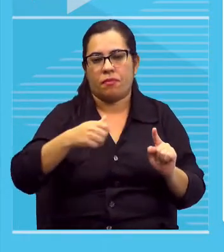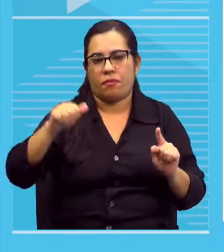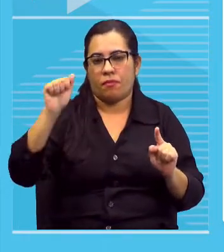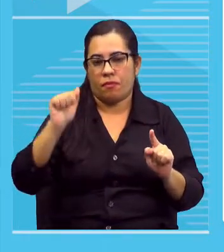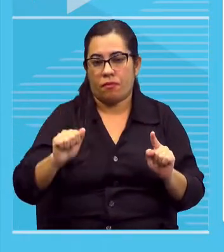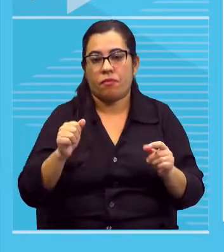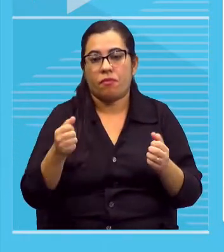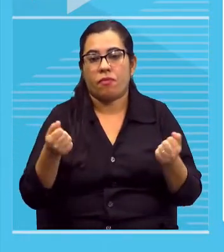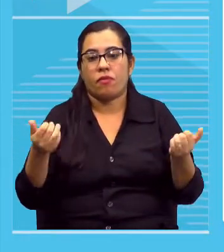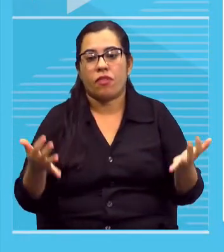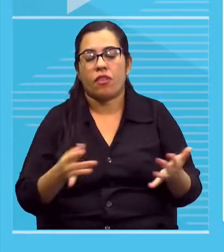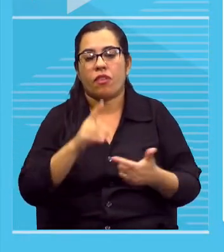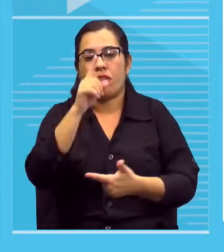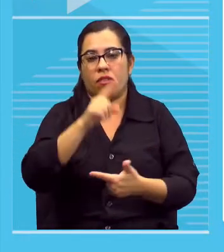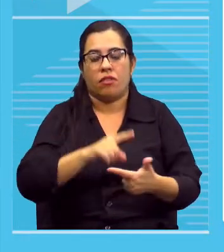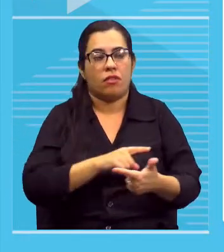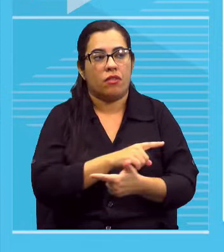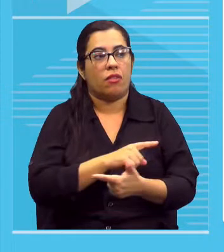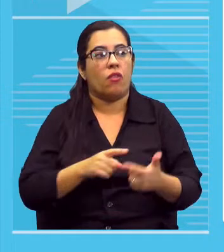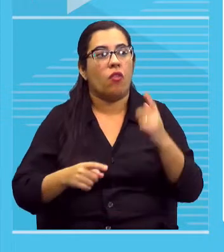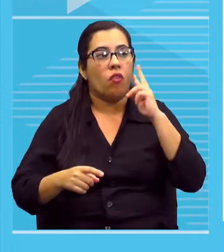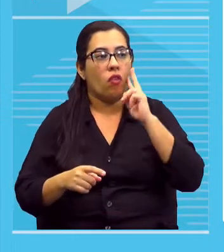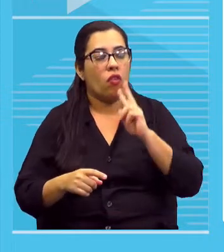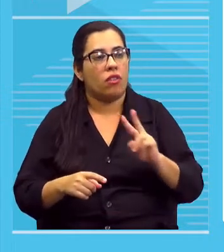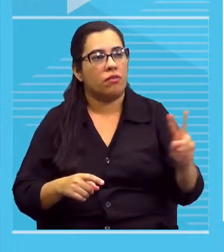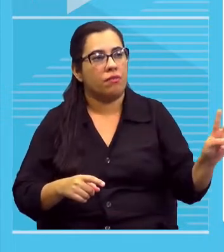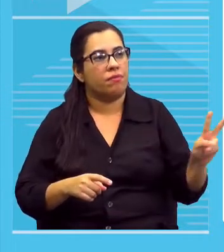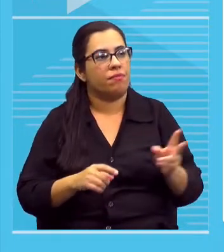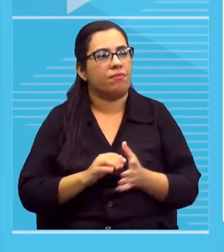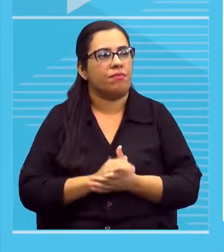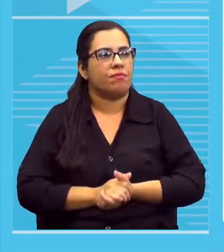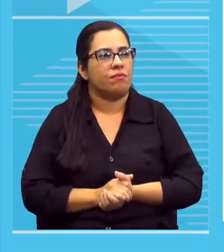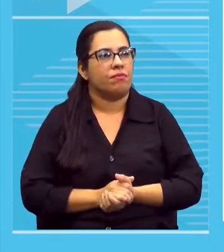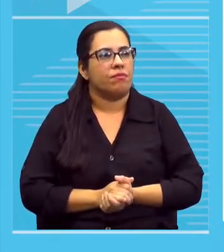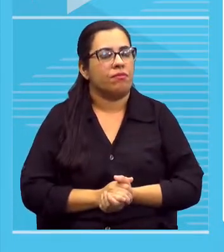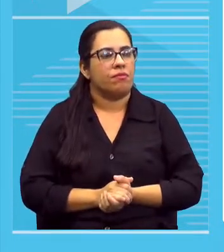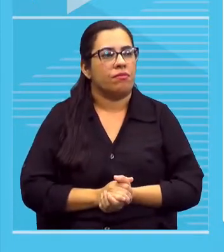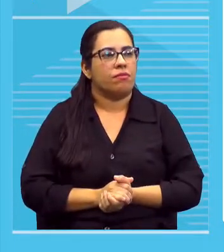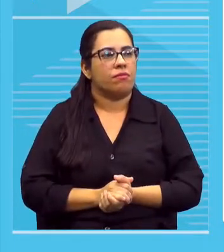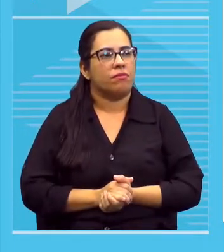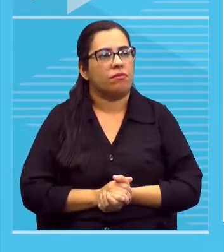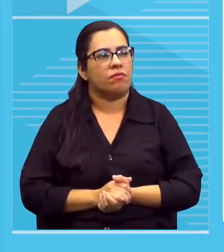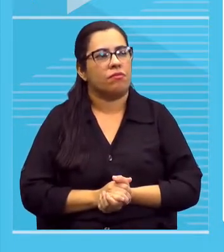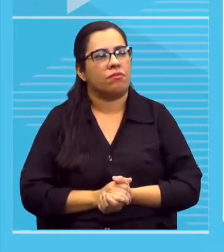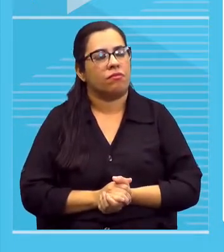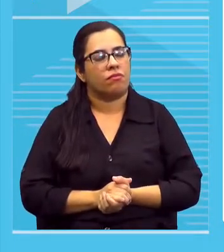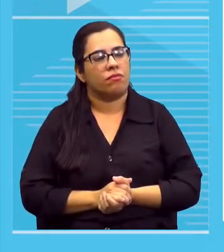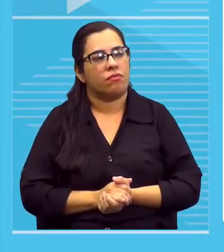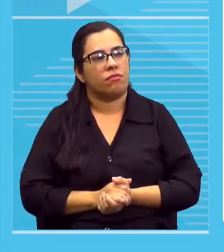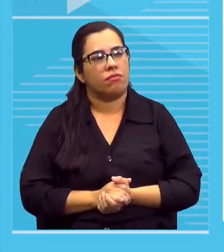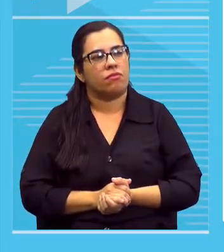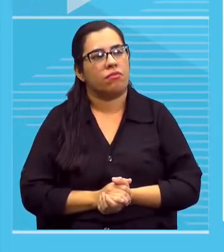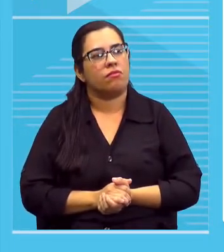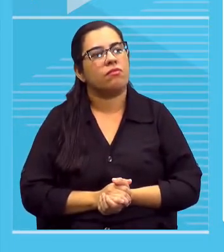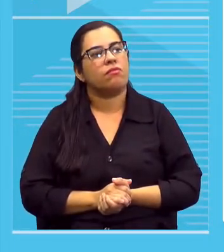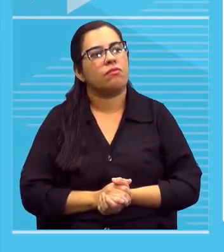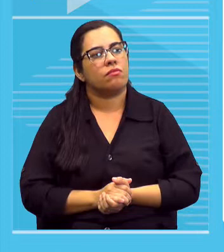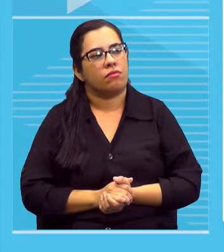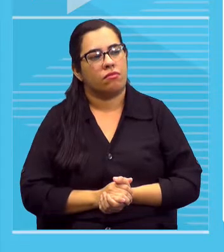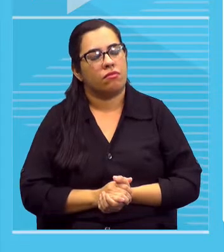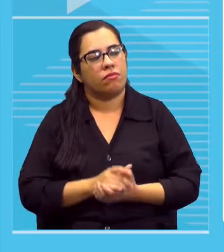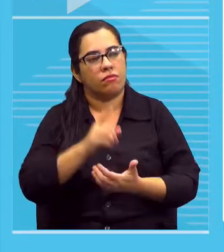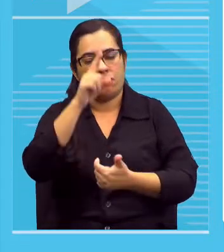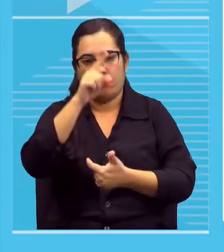fórmula sendo do primeiro Atenção atenção cena de o primeiro cosseno no segundo